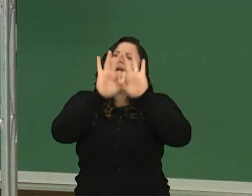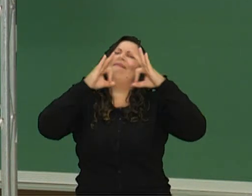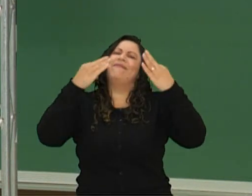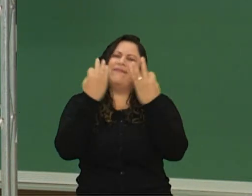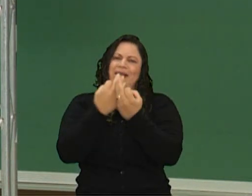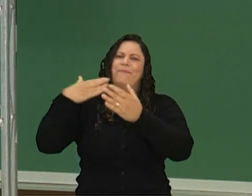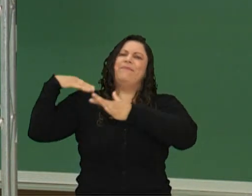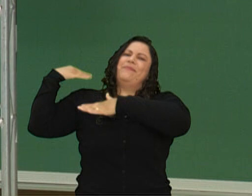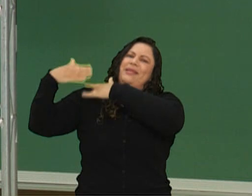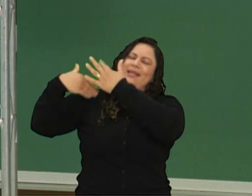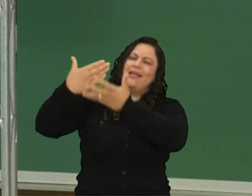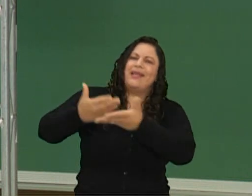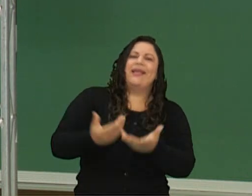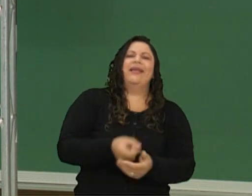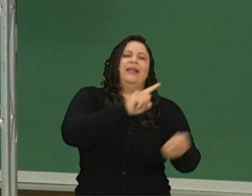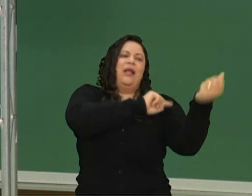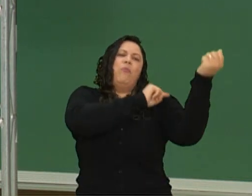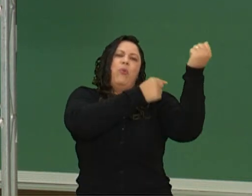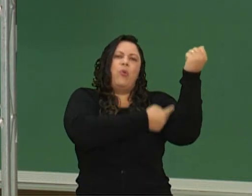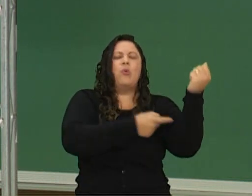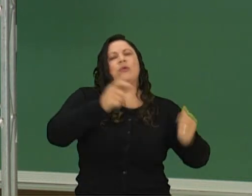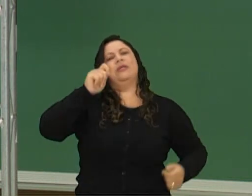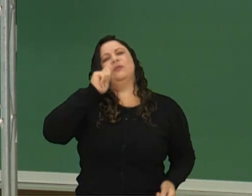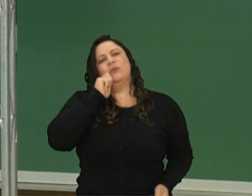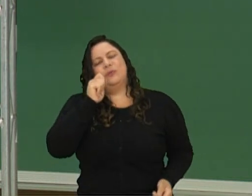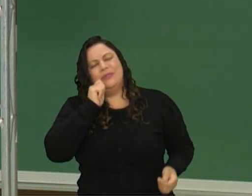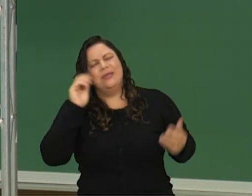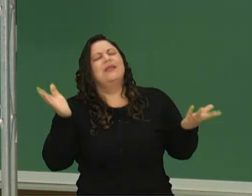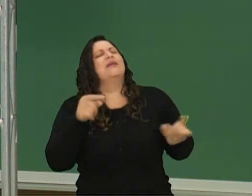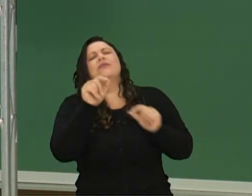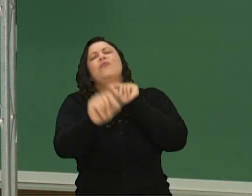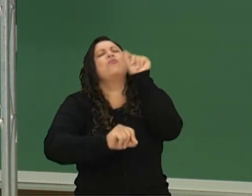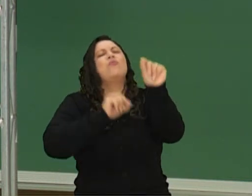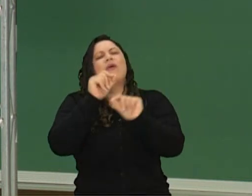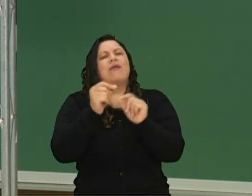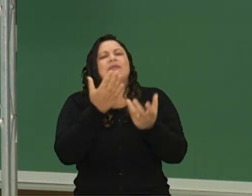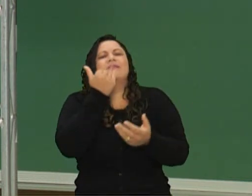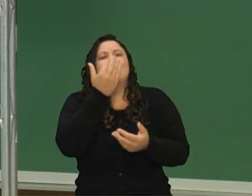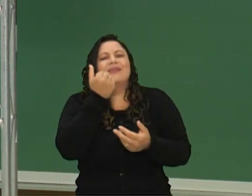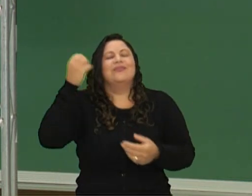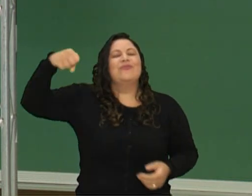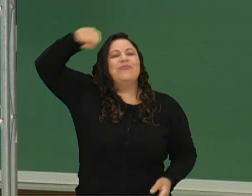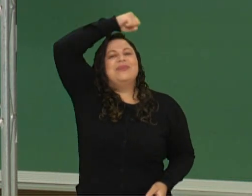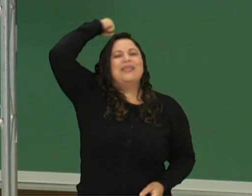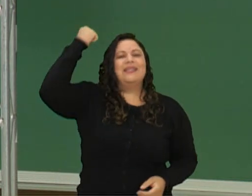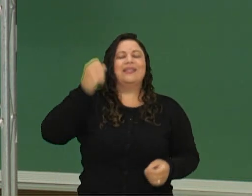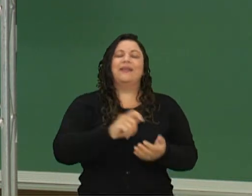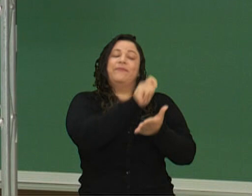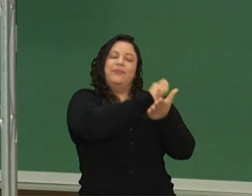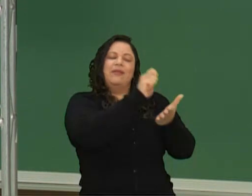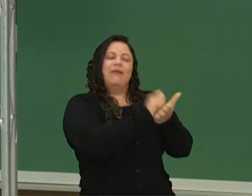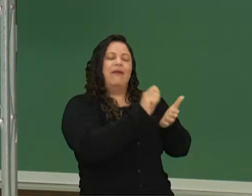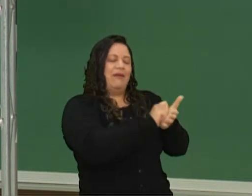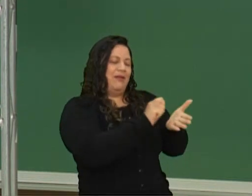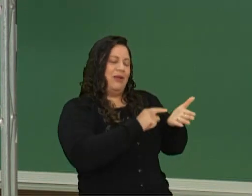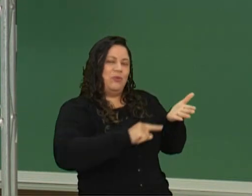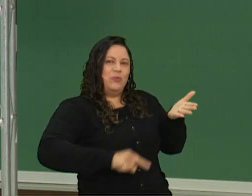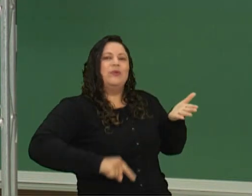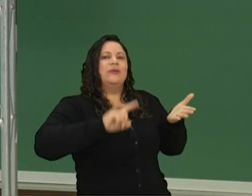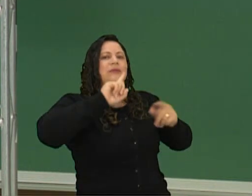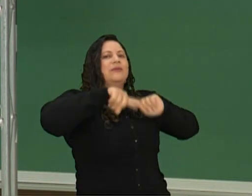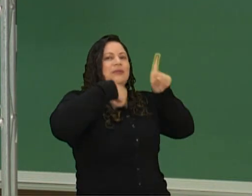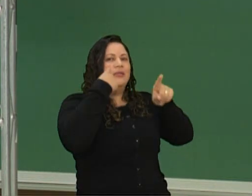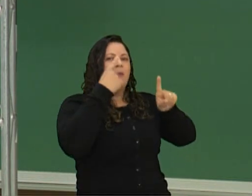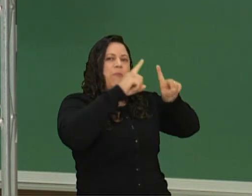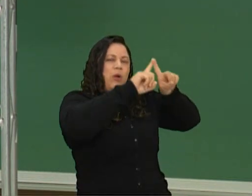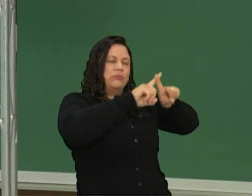hein? Ou conhecem alguém. Quais são os alimentos sagrados poloneses e ucranianos? Vão anotando aí a gente faz um checklist